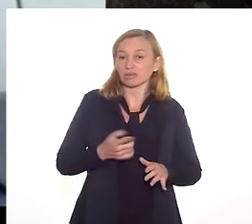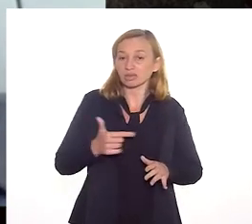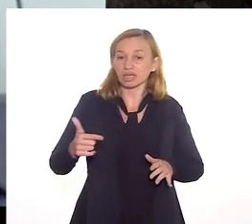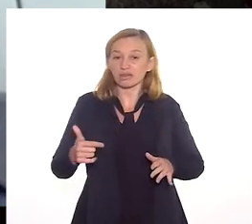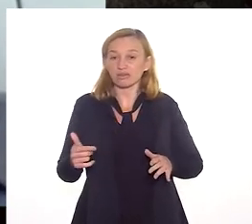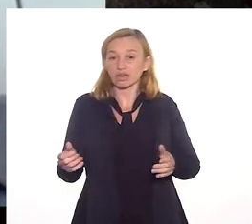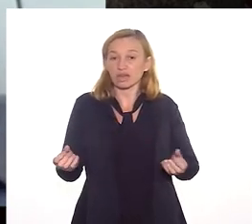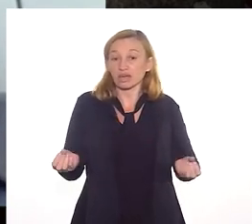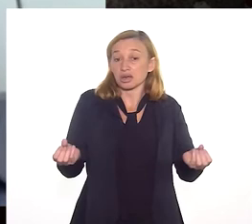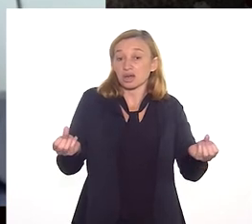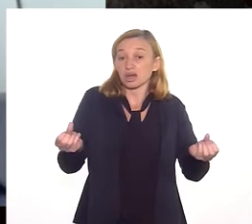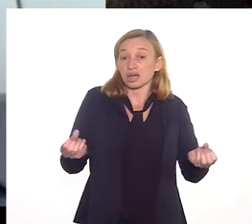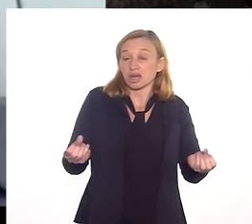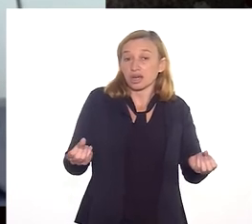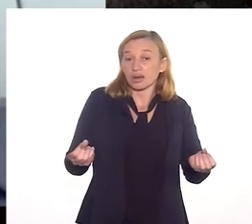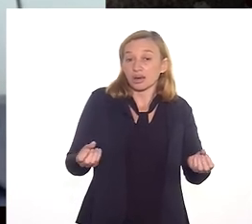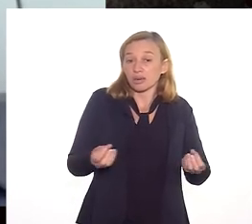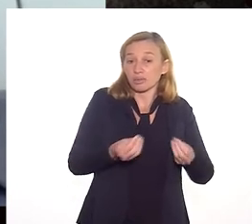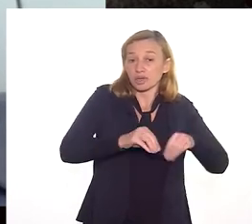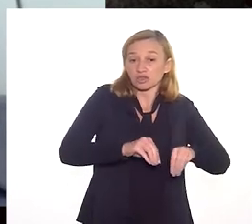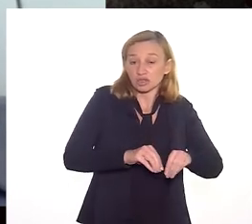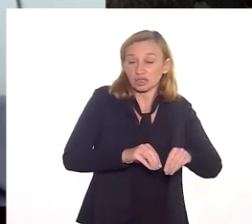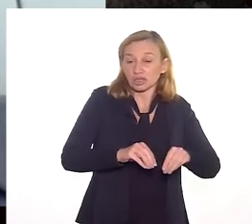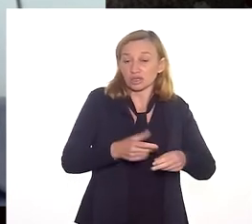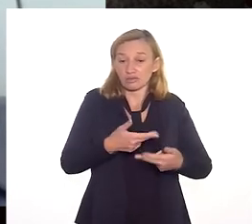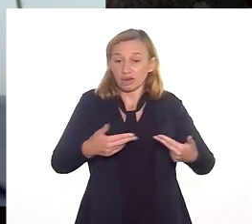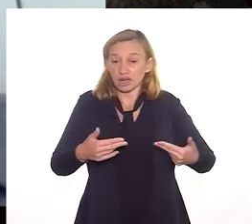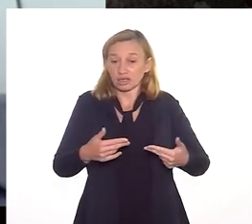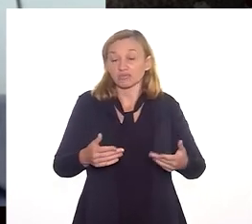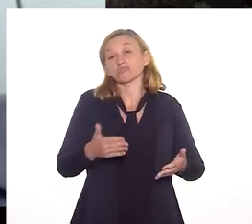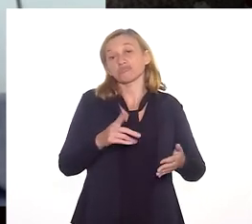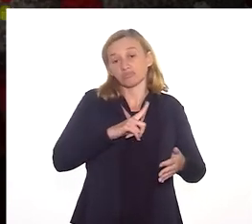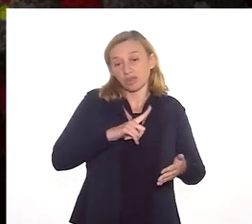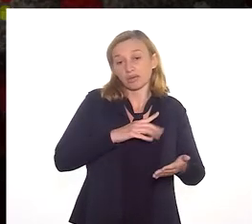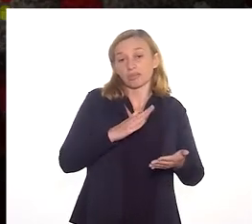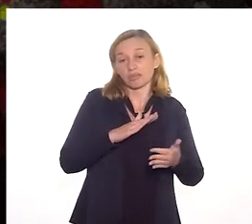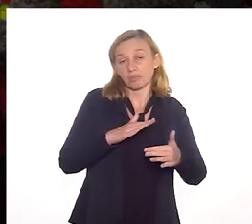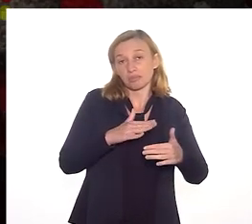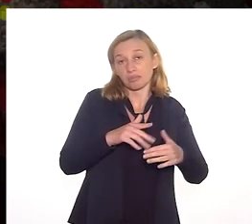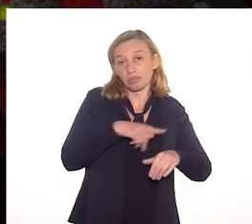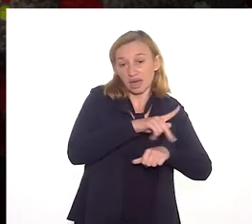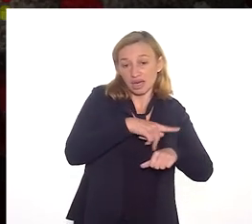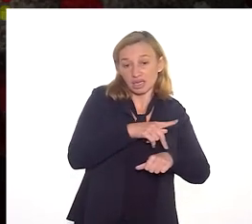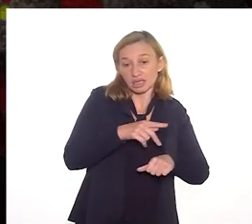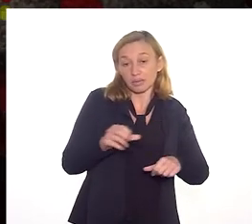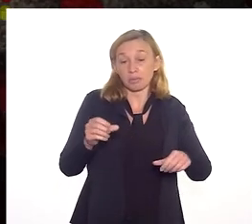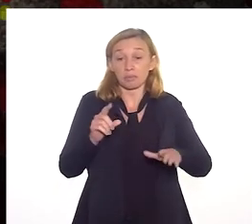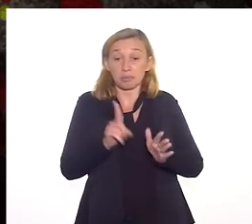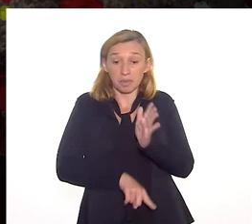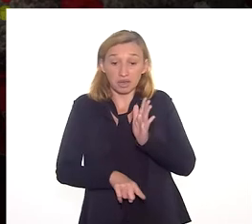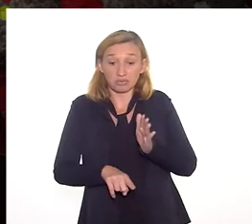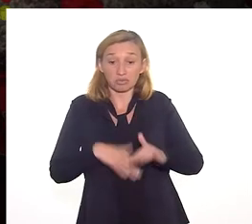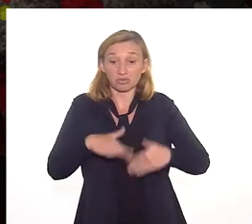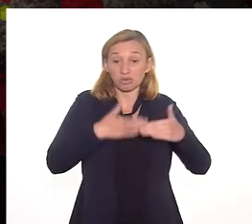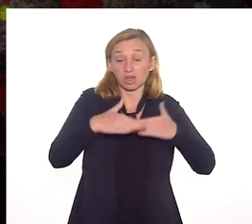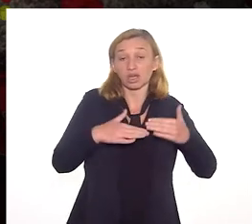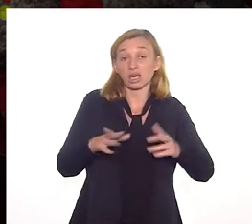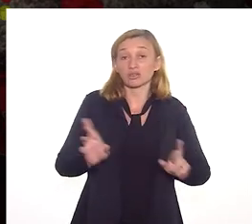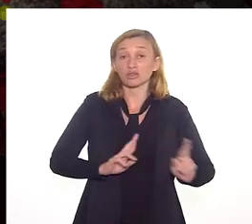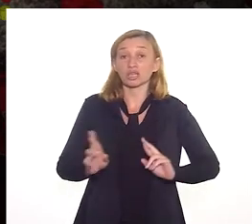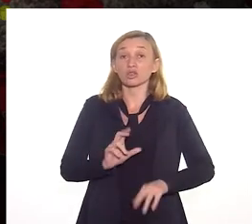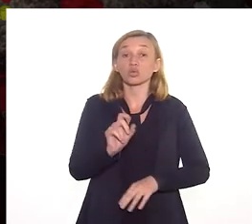nos países que têm piores condições de desenvolvimento. E por que isso? Muito provavelmente